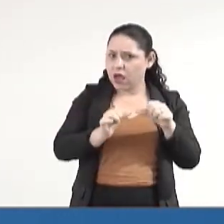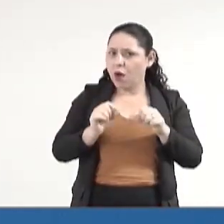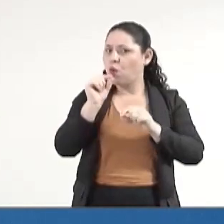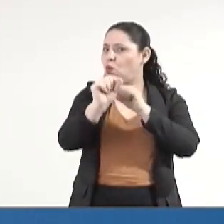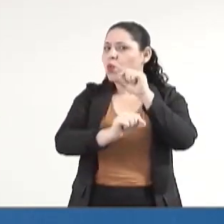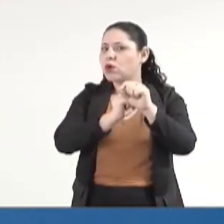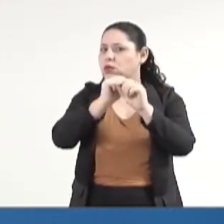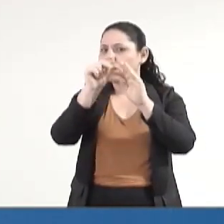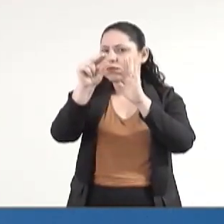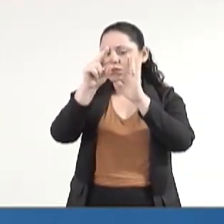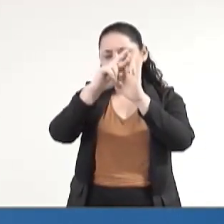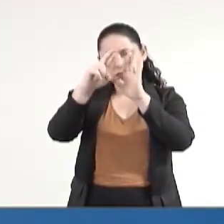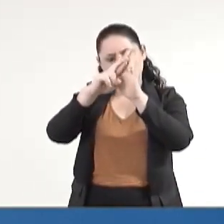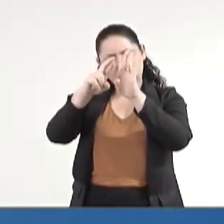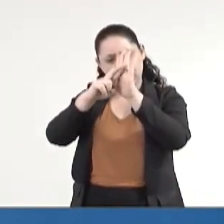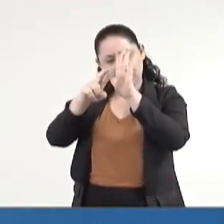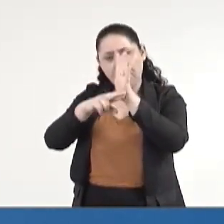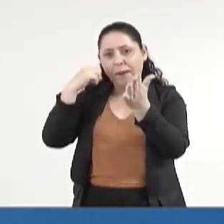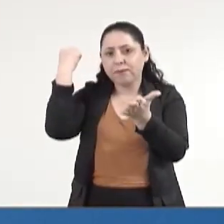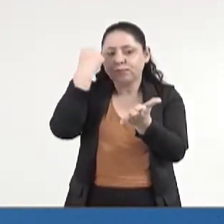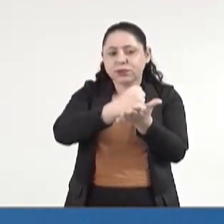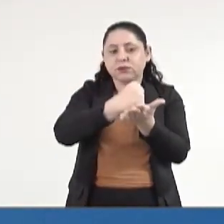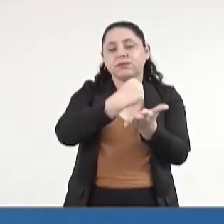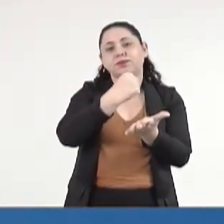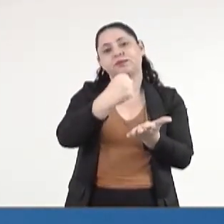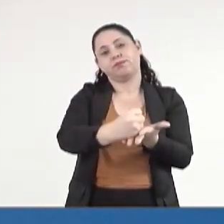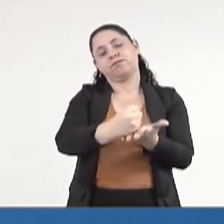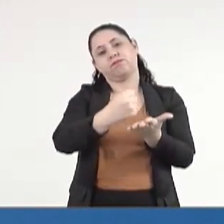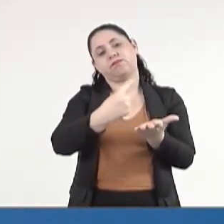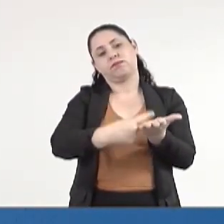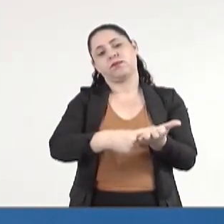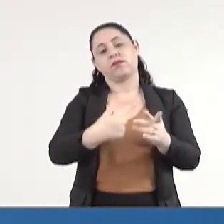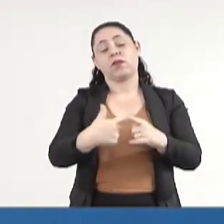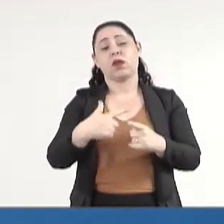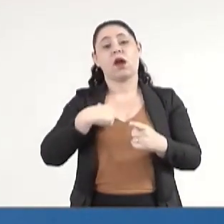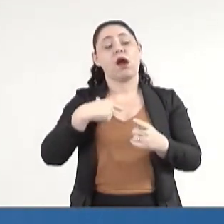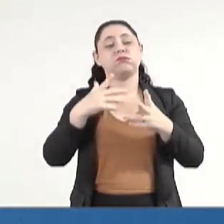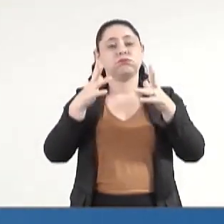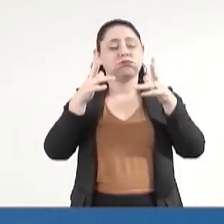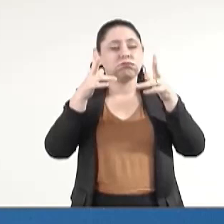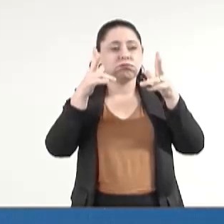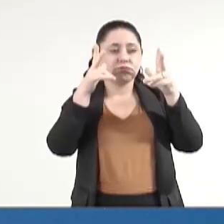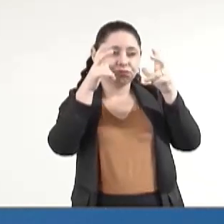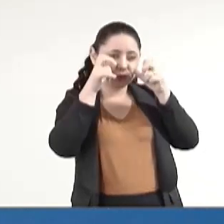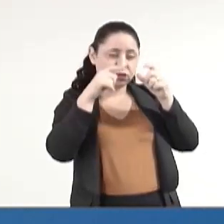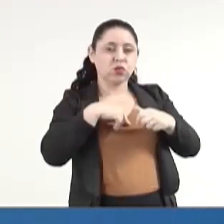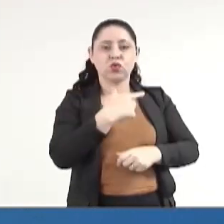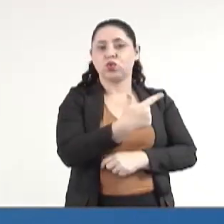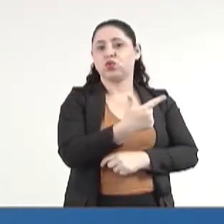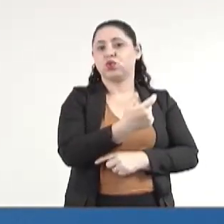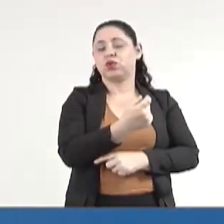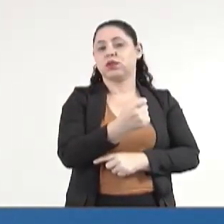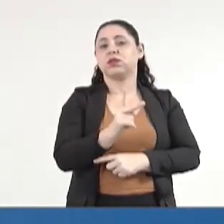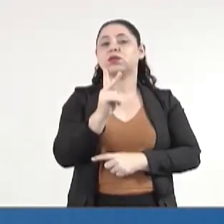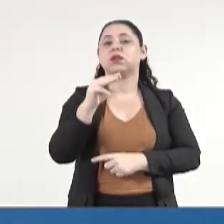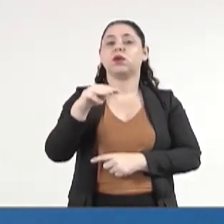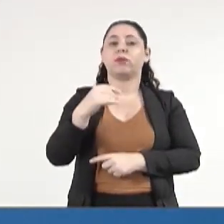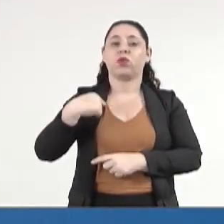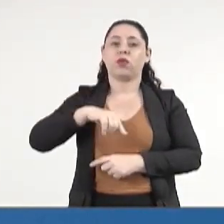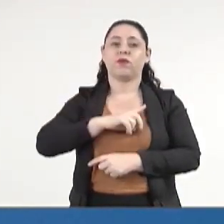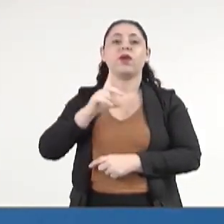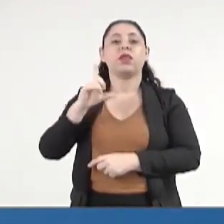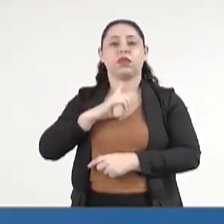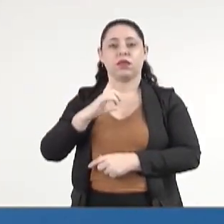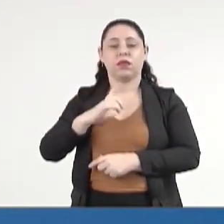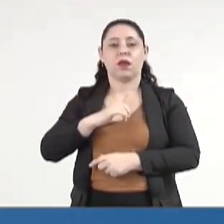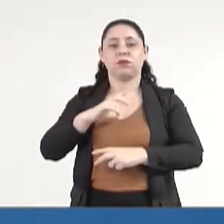reavaliar o que consta nessa repactuação. Porque, pelo que a gente pôde observar, são 200 quilômetros que